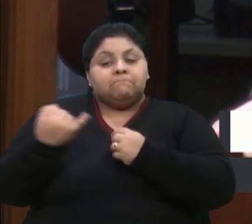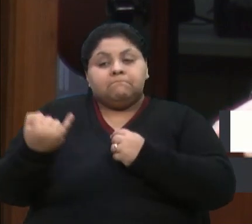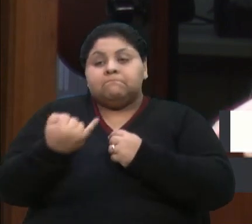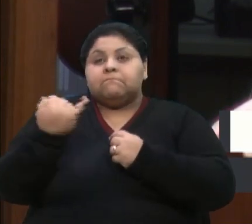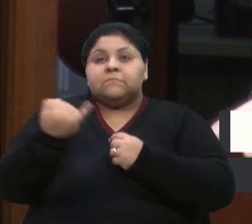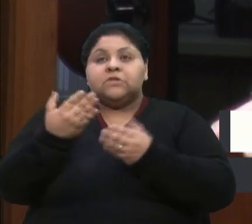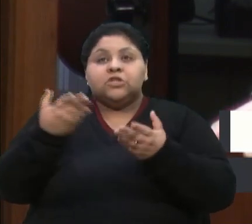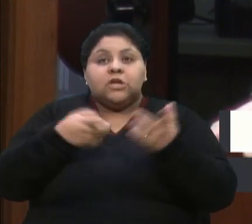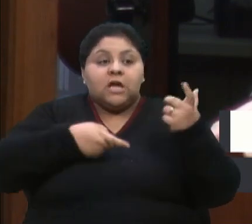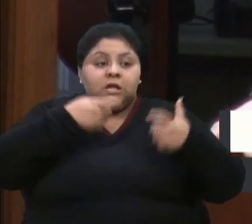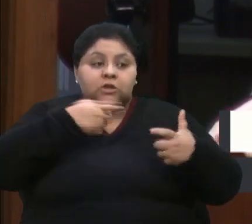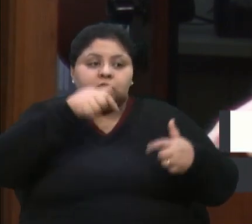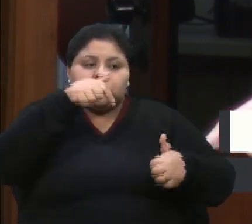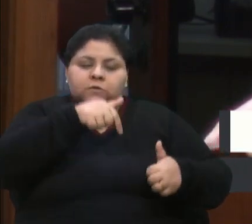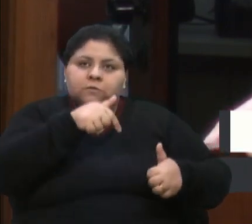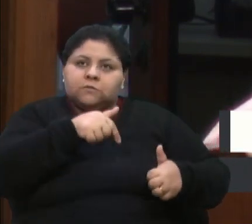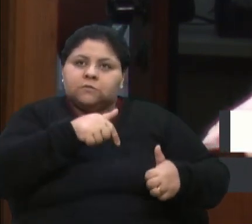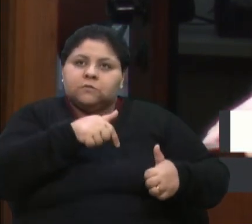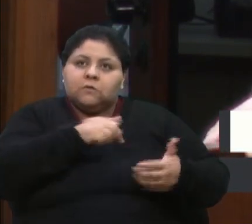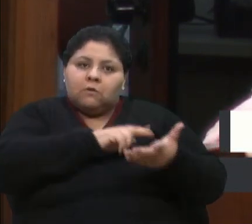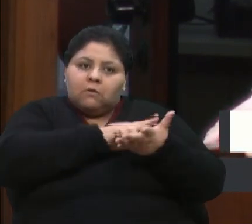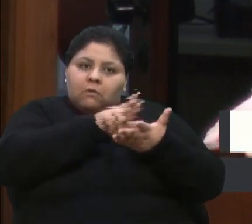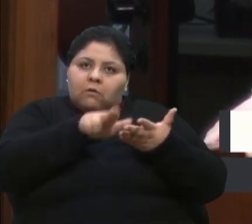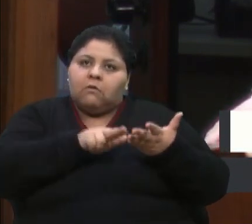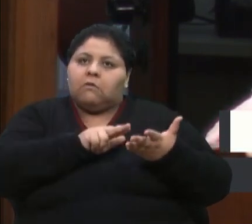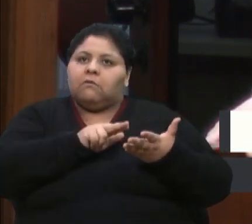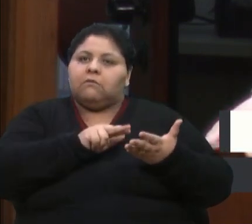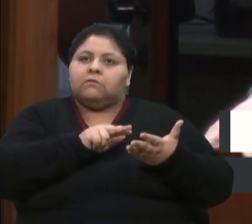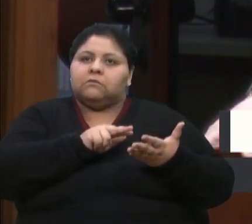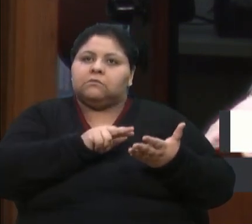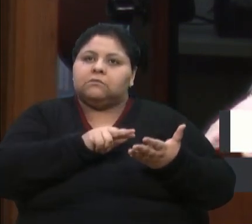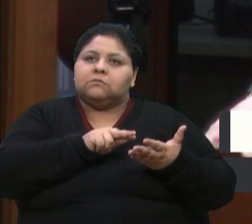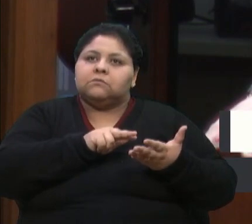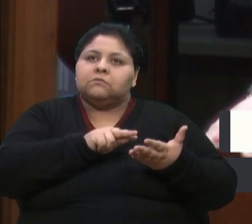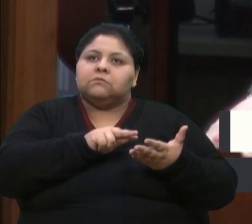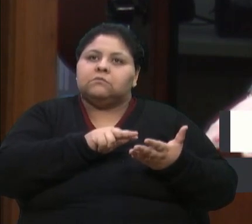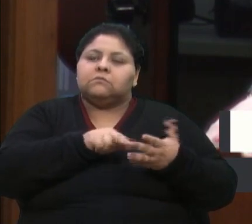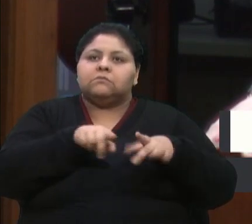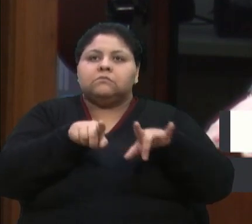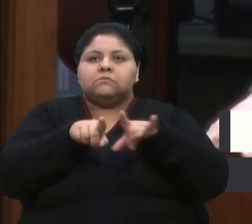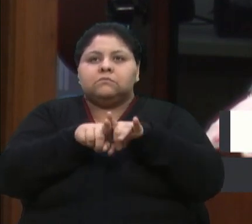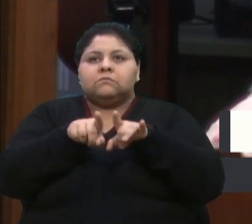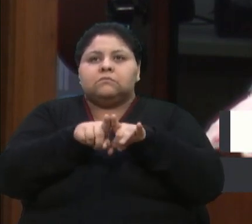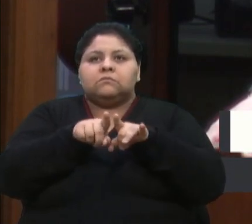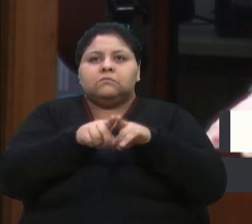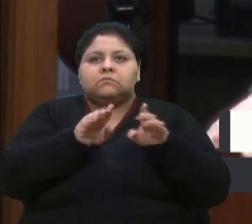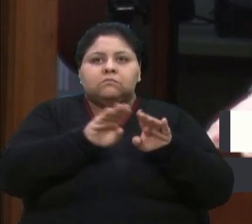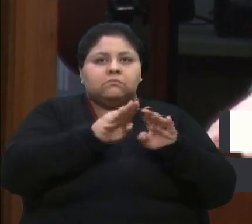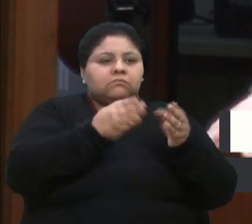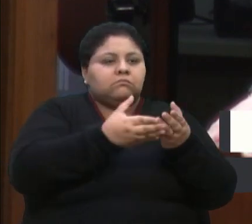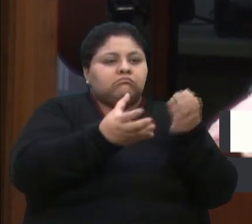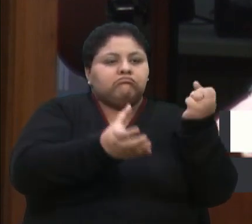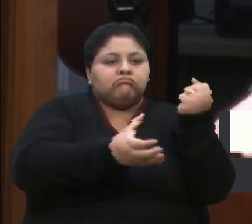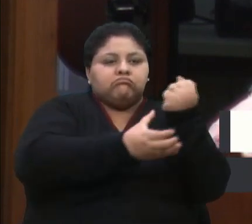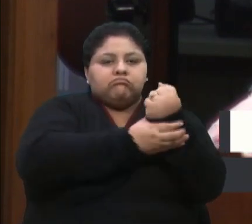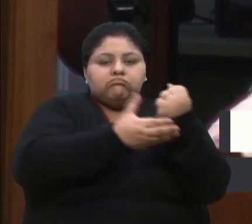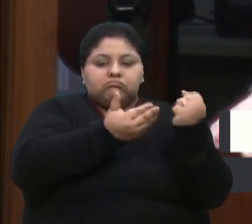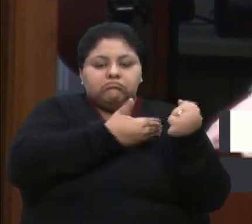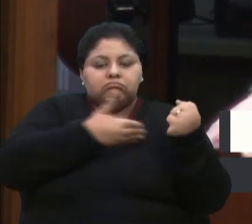foi discutido por diversas vezes nessa casa, inclusive a Comissão de Segurança Pública e Proteção